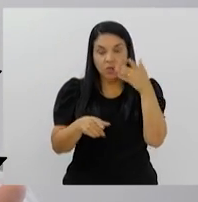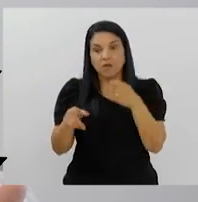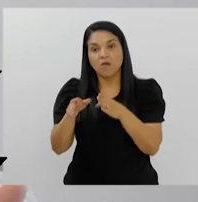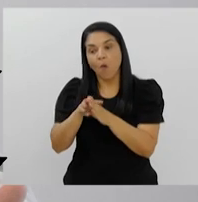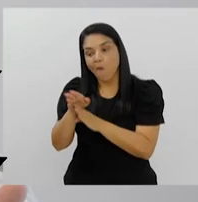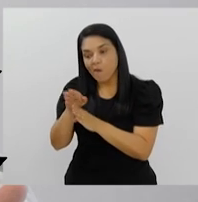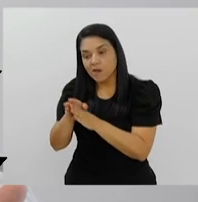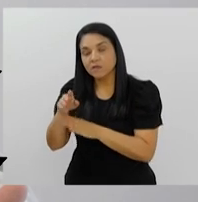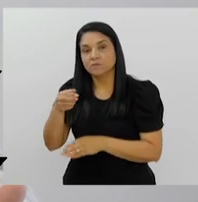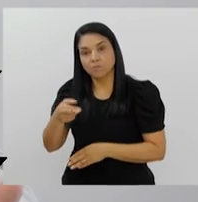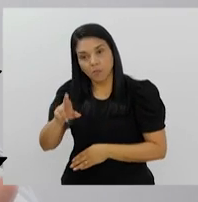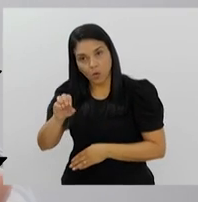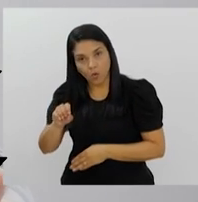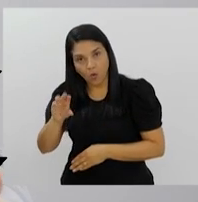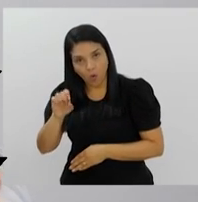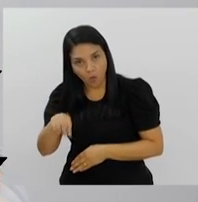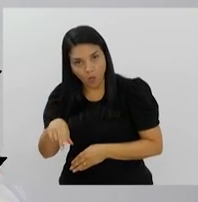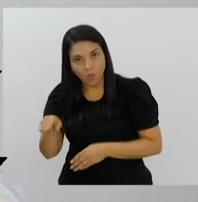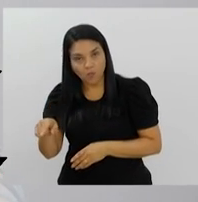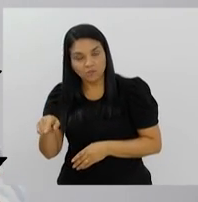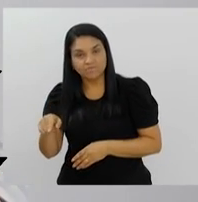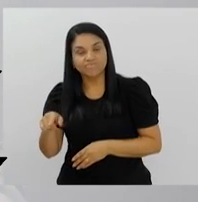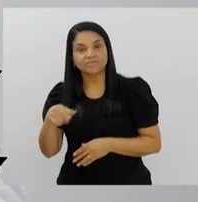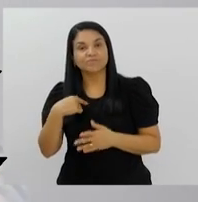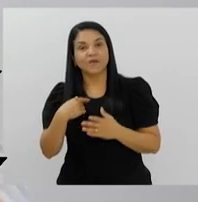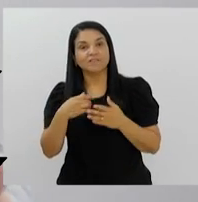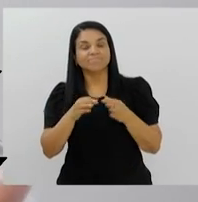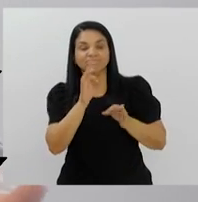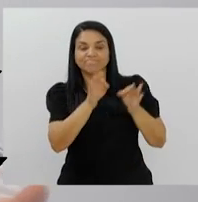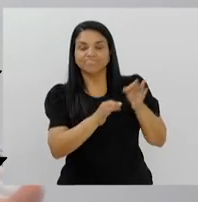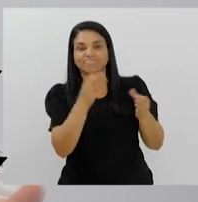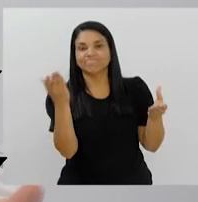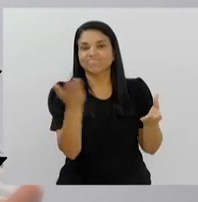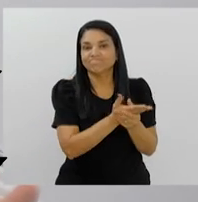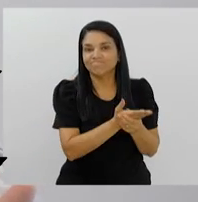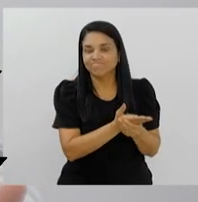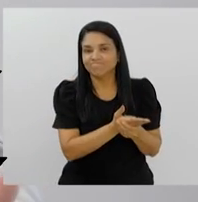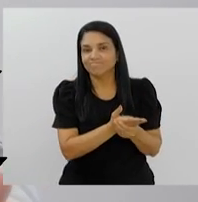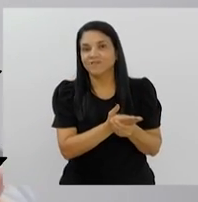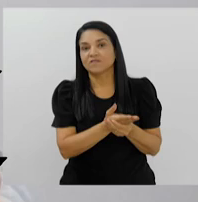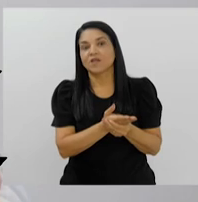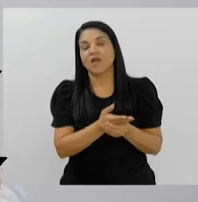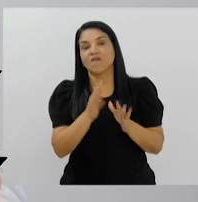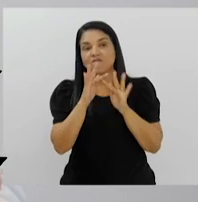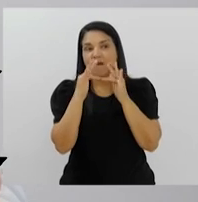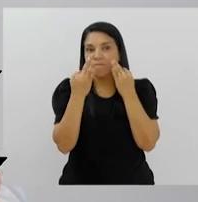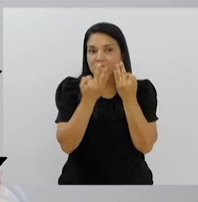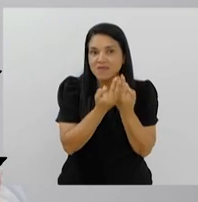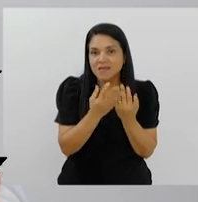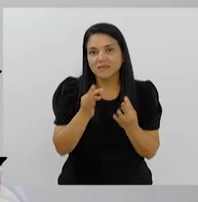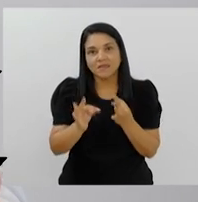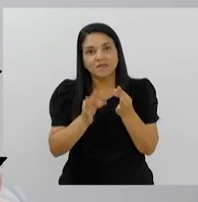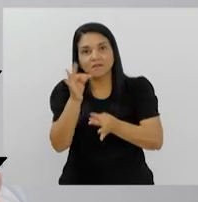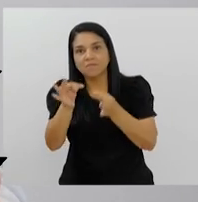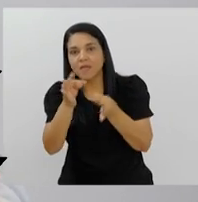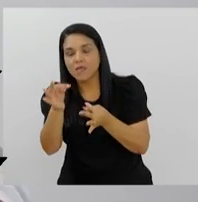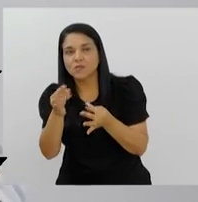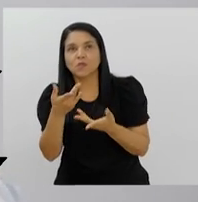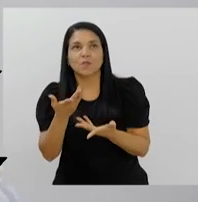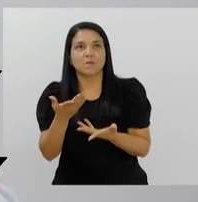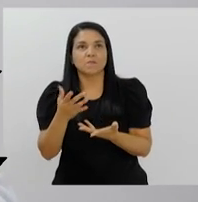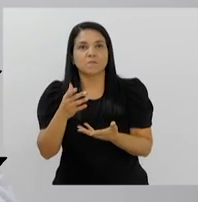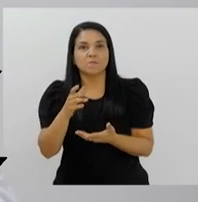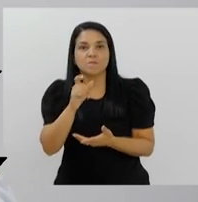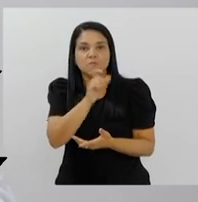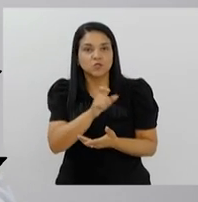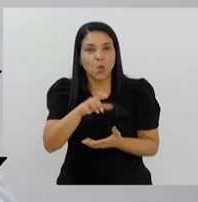antecipada né porque muitas vezes tem um familiar em tratamento é uma pessoa idosa com uma com um